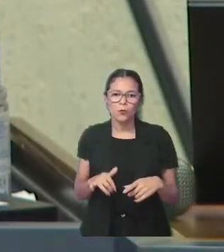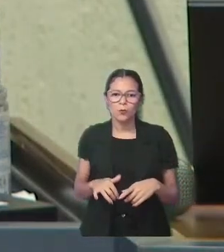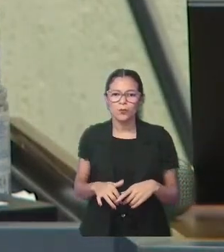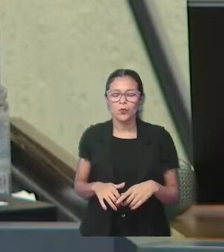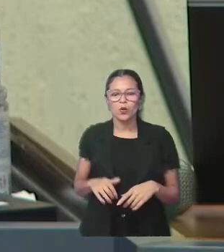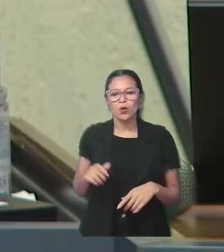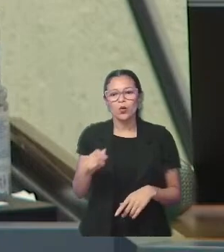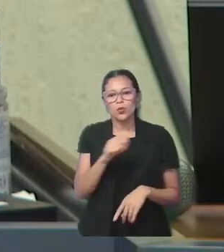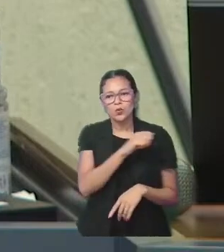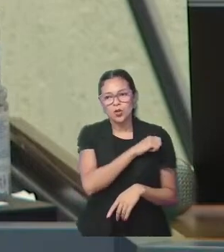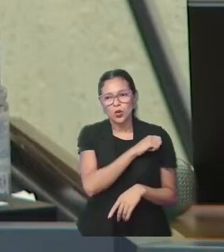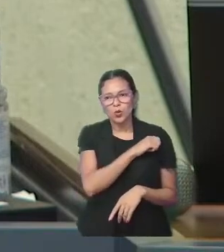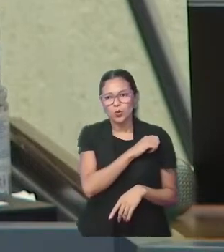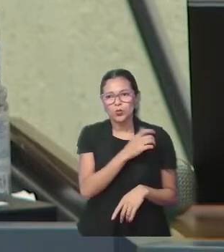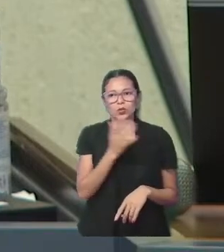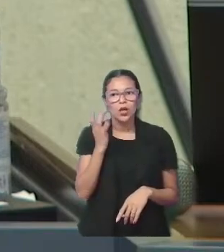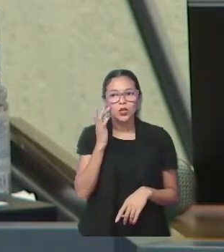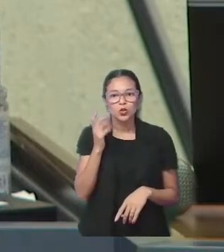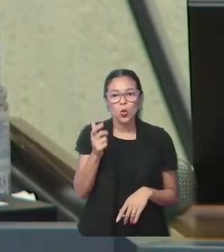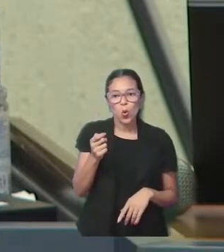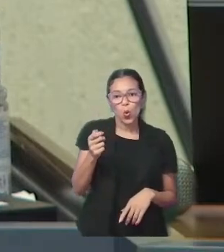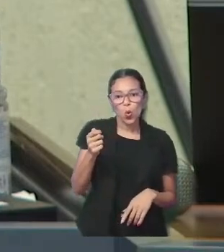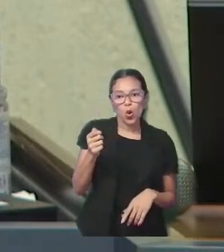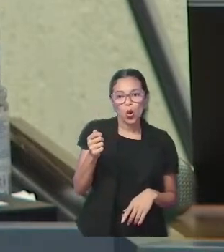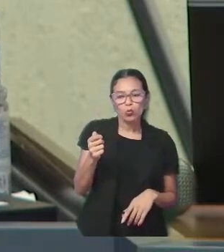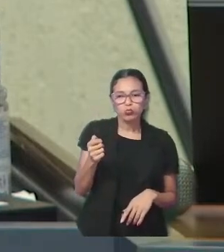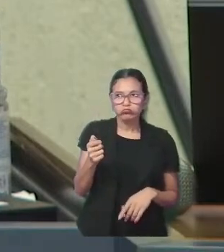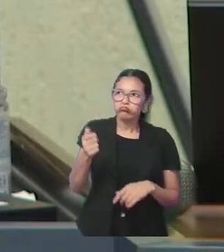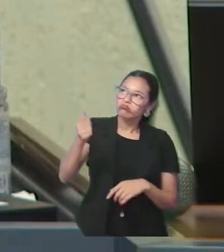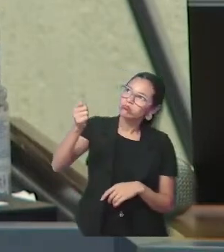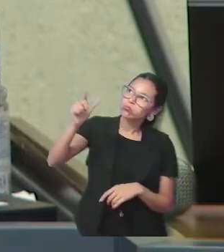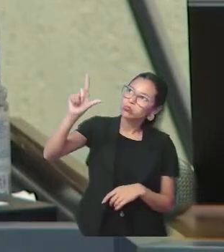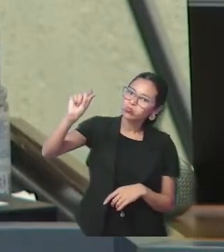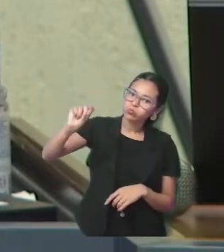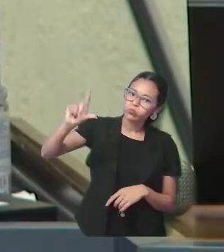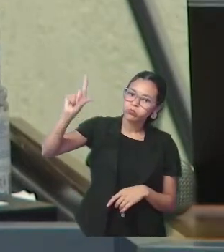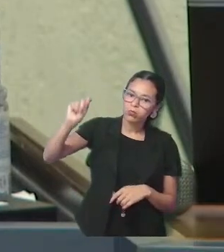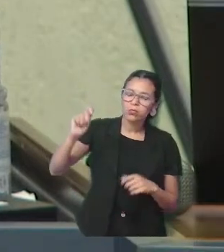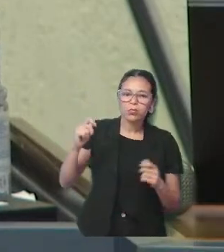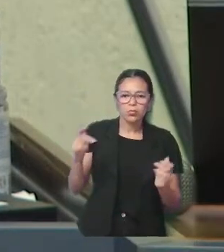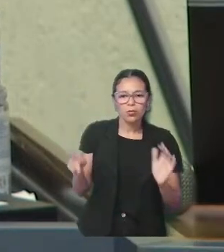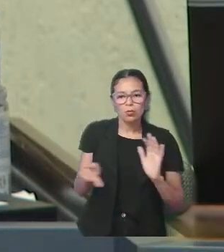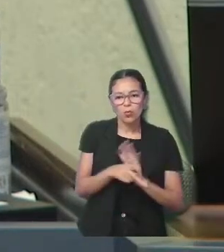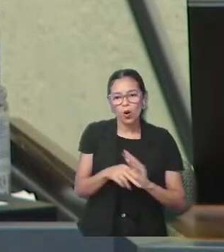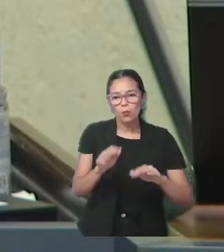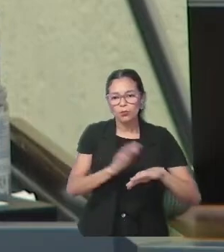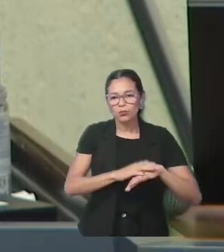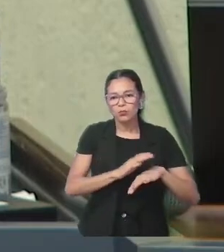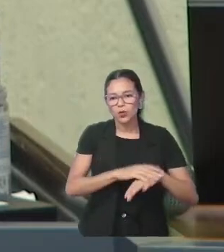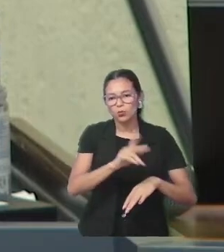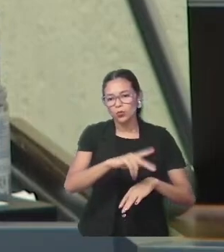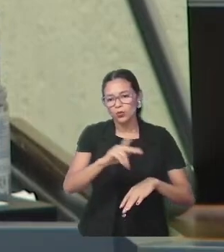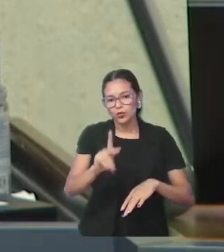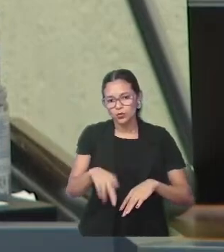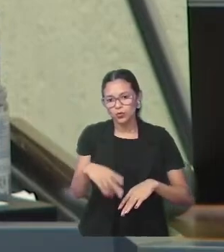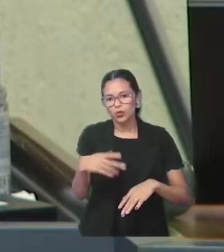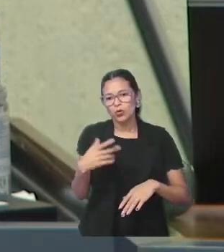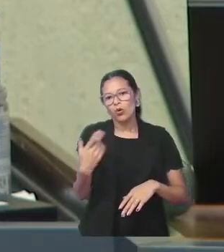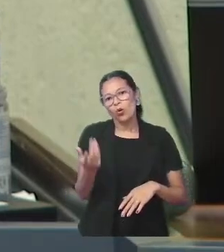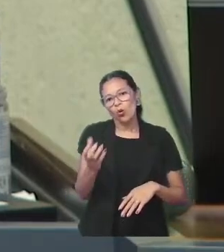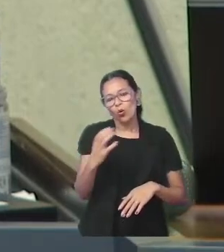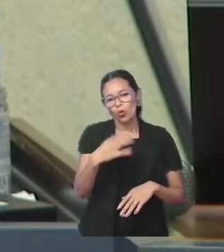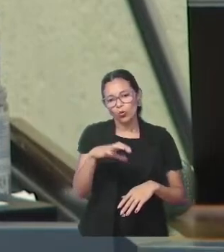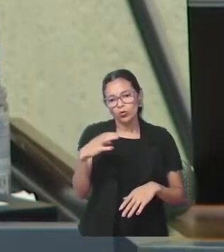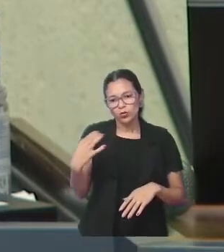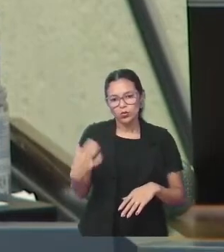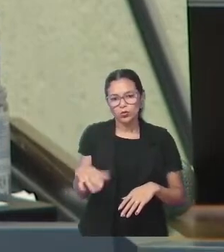os alunos acham que o controle do ar-condicionado poderia ficar com os professores ou com os inspetores. Tanto que na escola da Adventista, que a